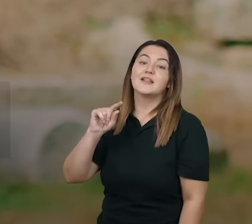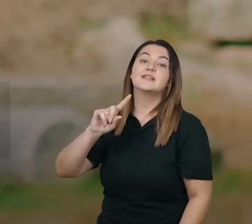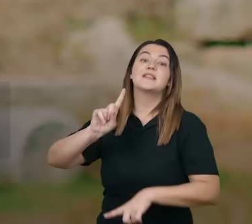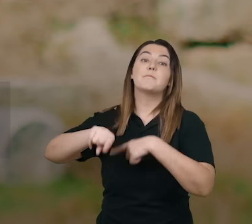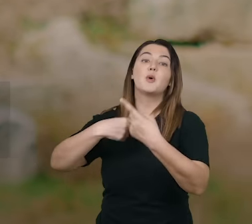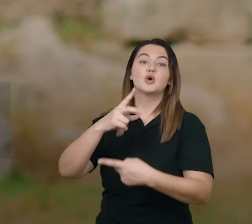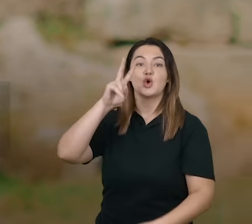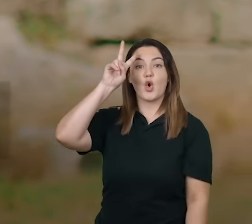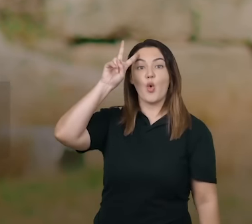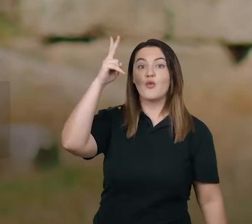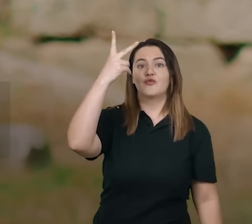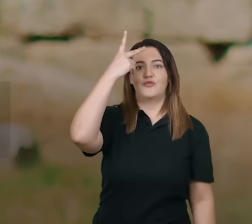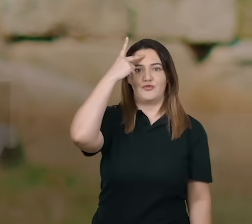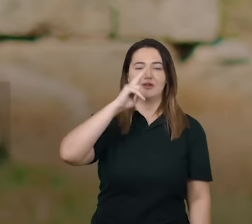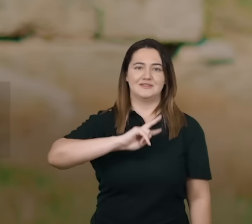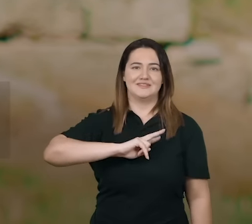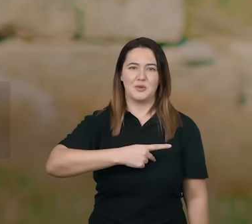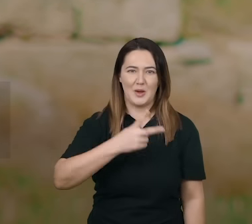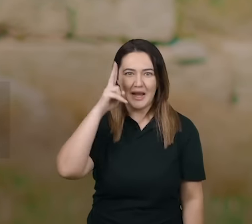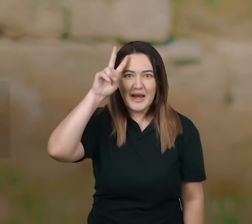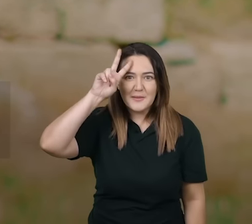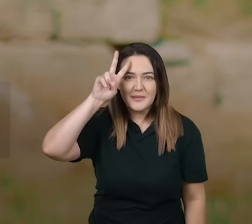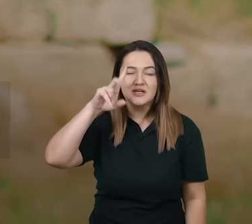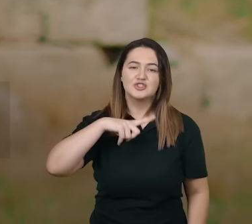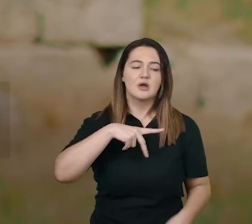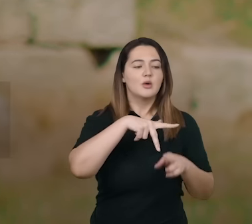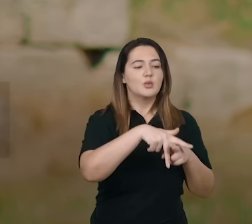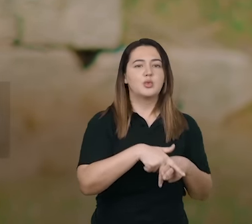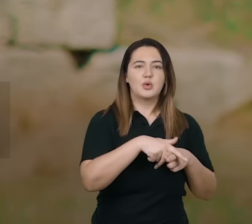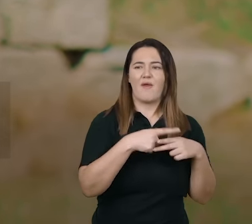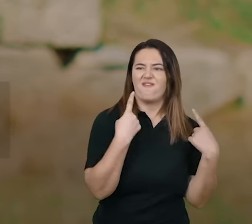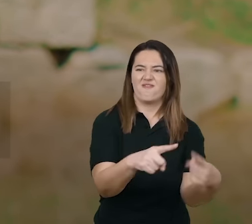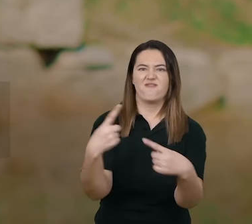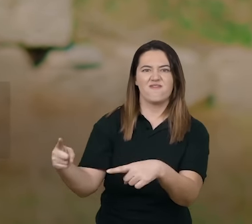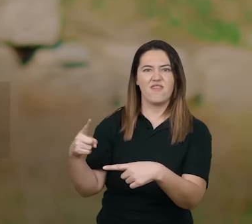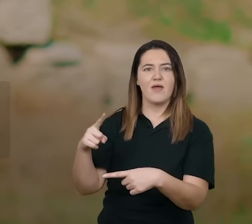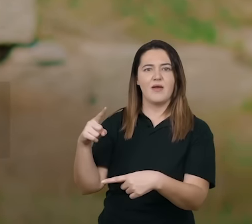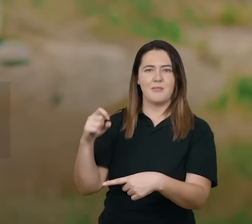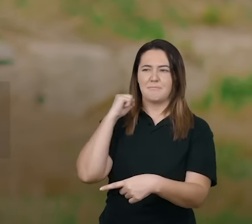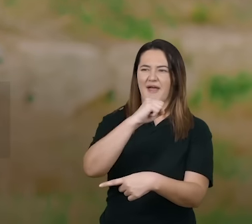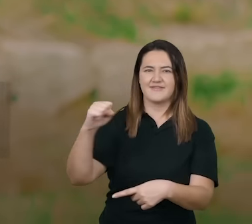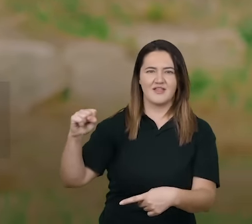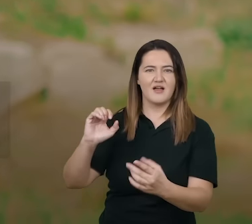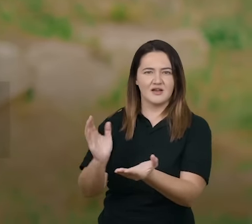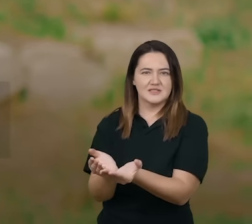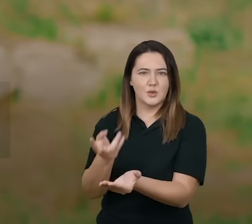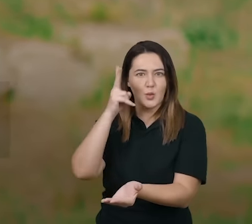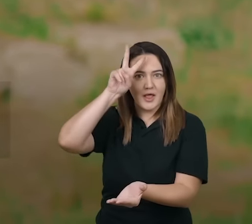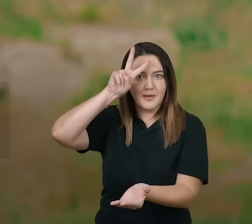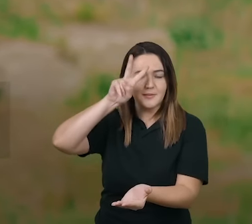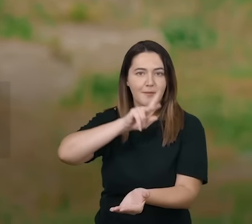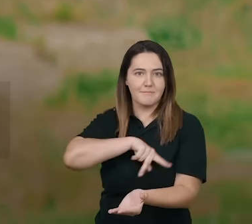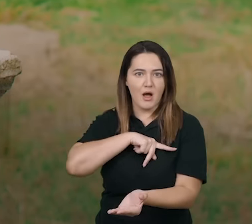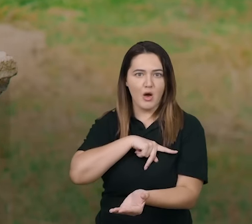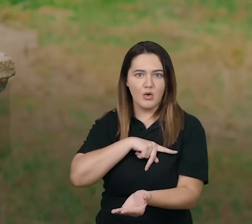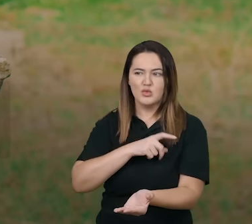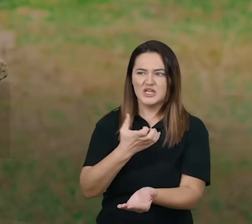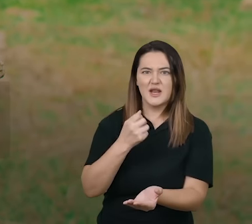Damasco, Paulo não fez parte daquela primeira geração dos 12 que acompanhou Jesus da Galileia para a Judeia, da Judeia para a Galileia,